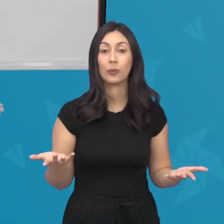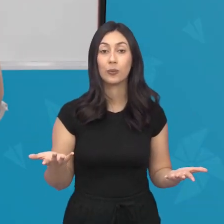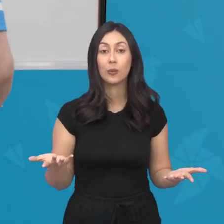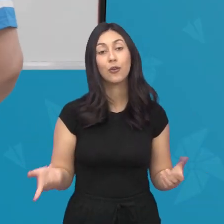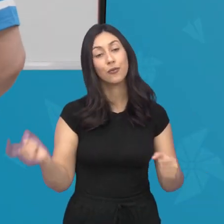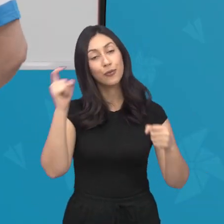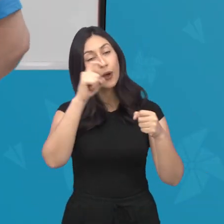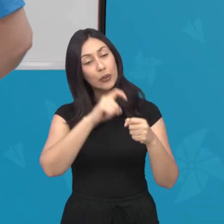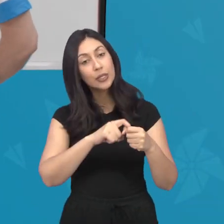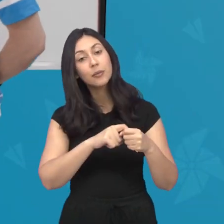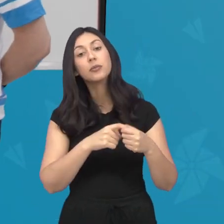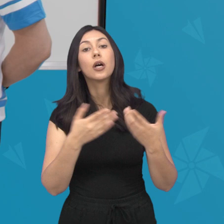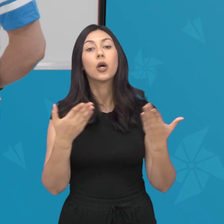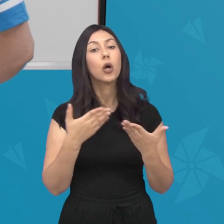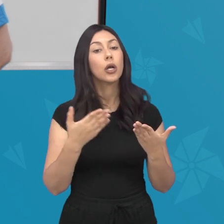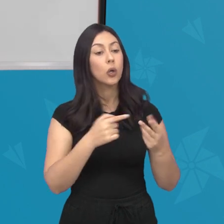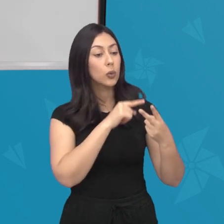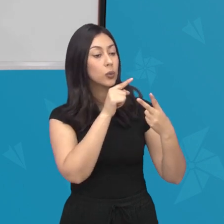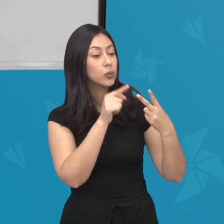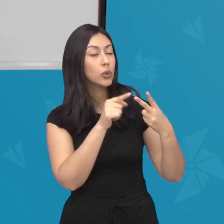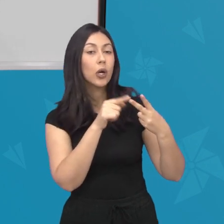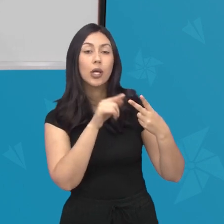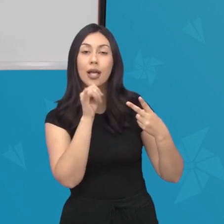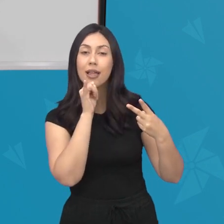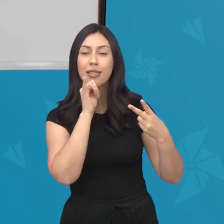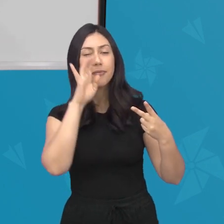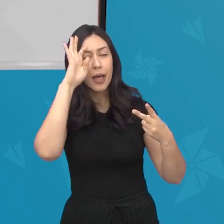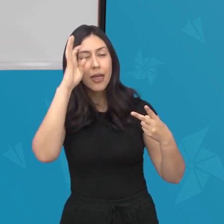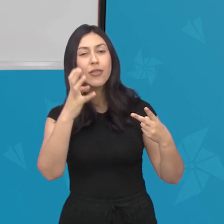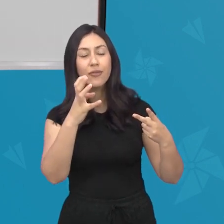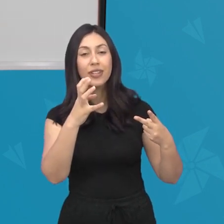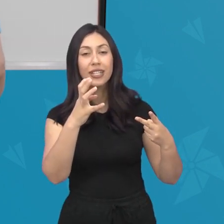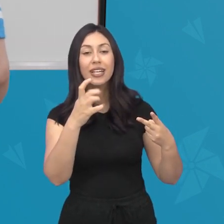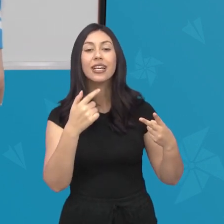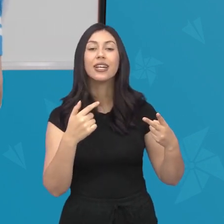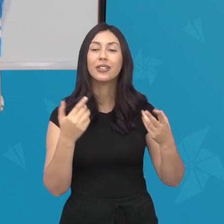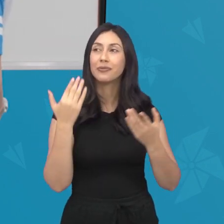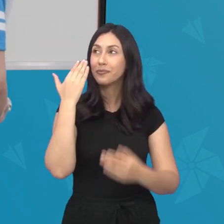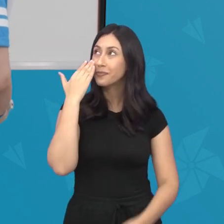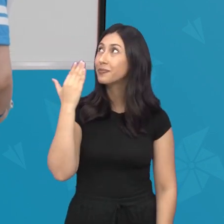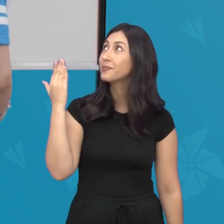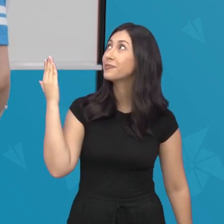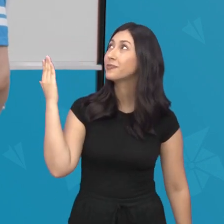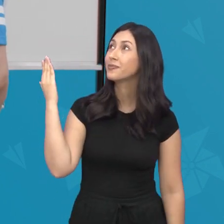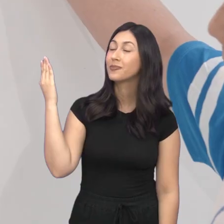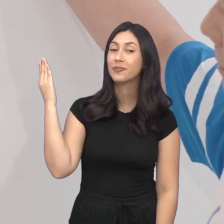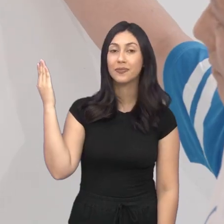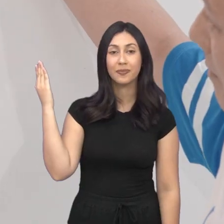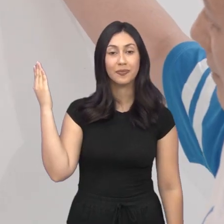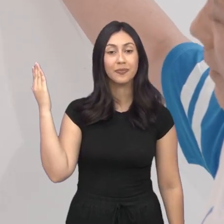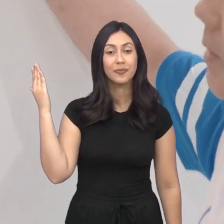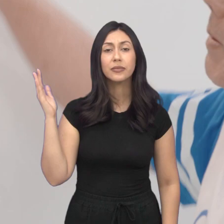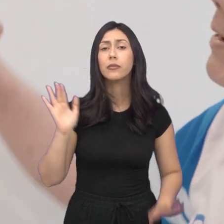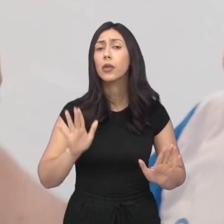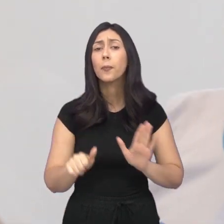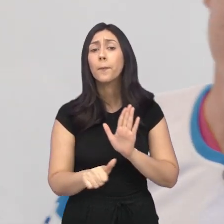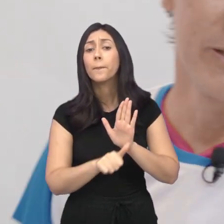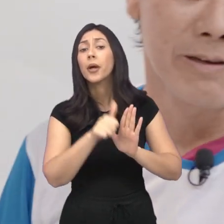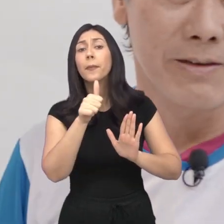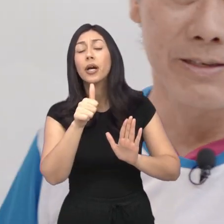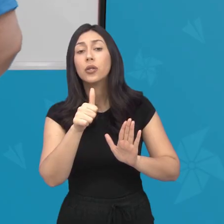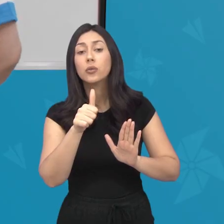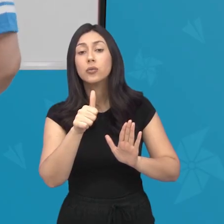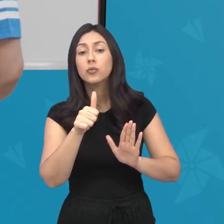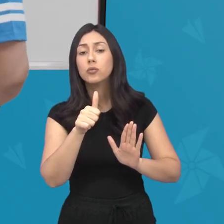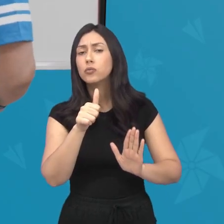então estamos de volta aqui. Vamos resolver o segundo exemplo aqui. Ok? Que eu escrevi aqui em cima. Então a primeira coisa que a